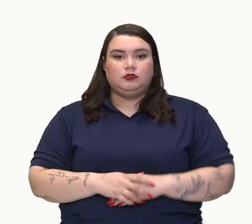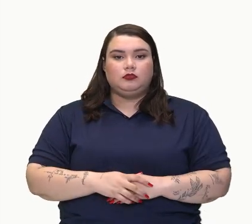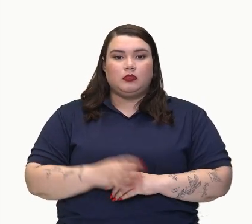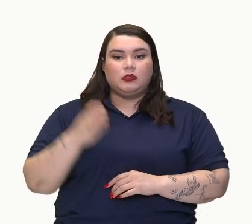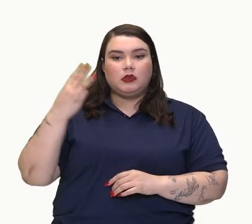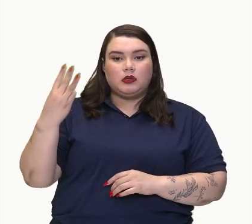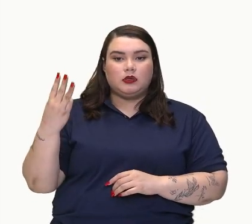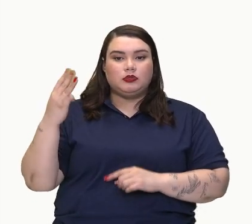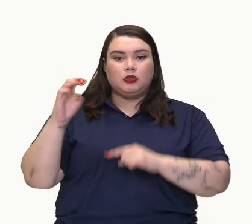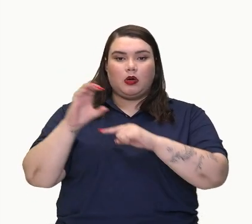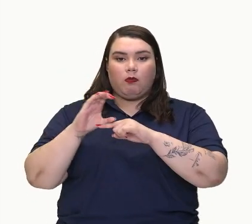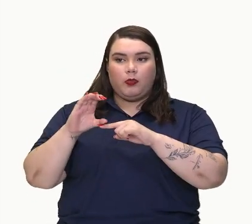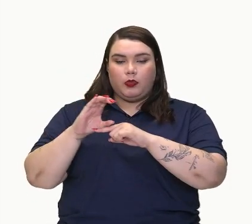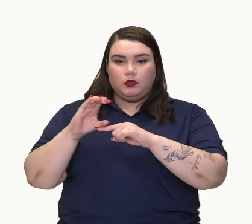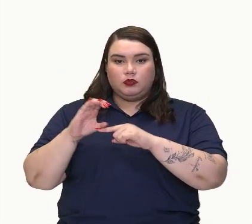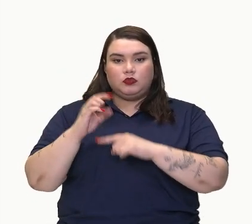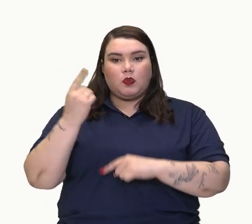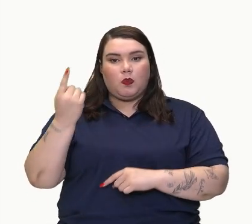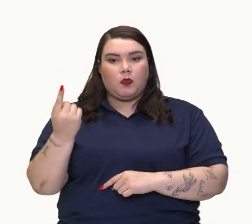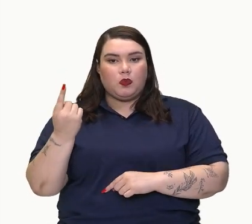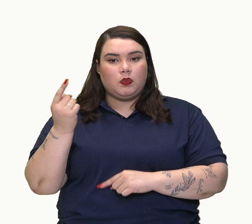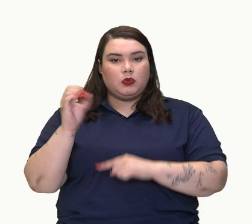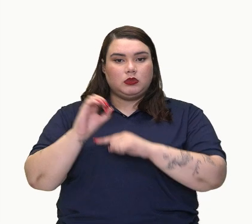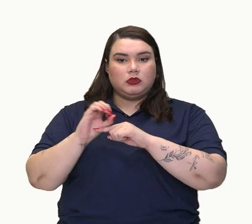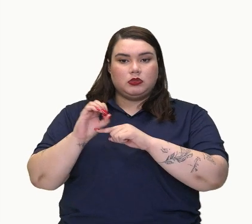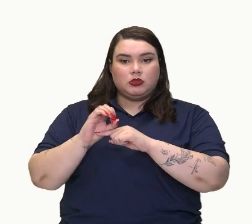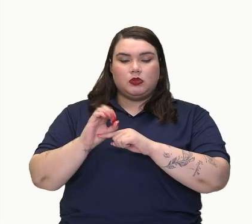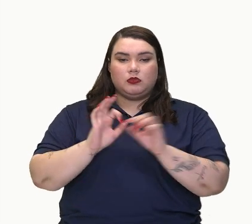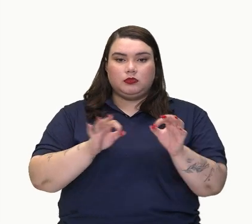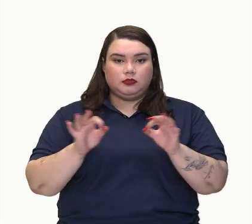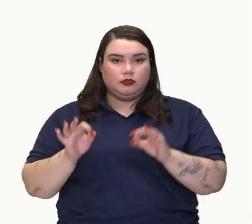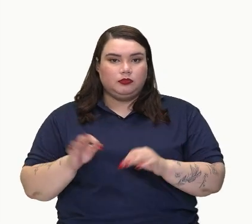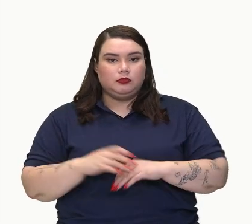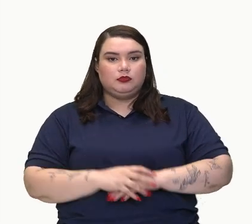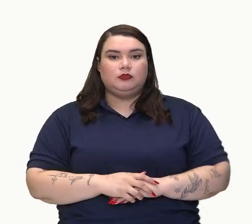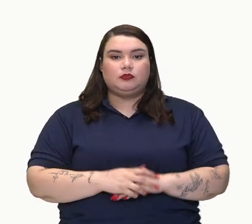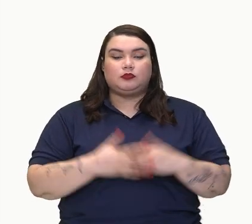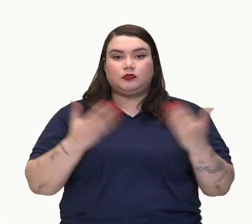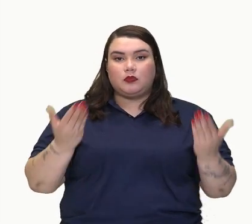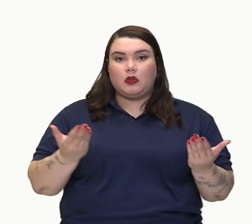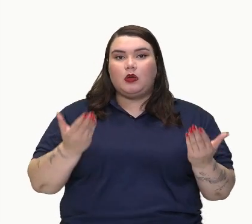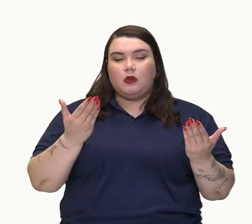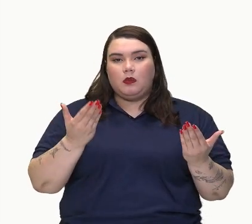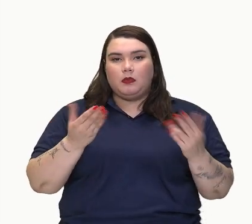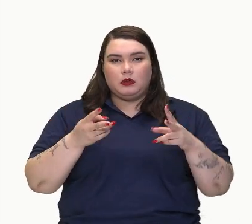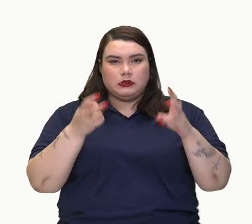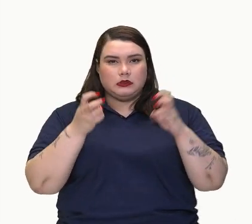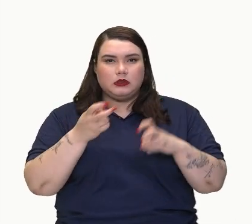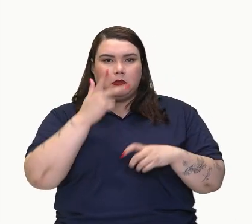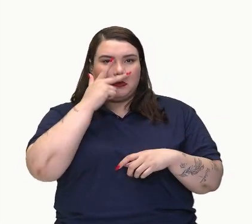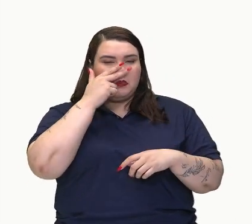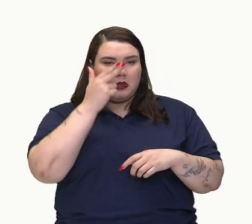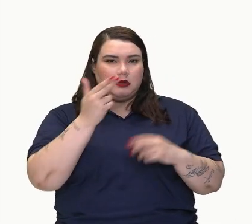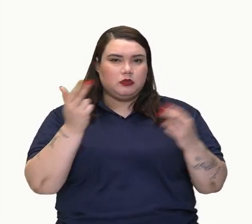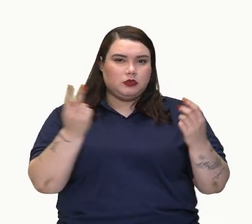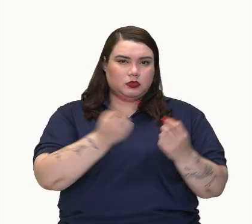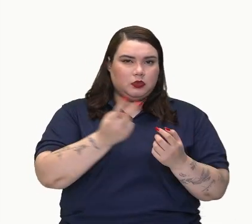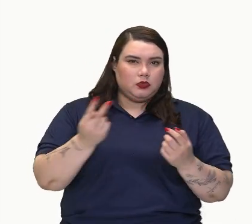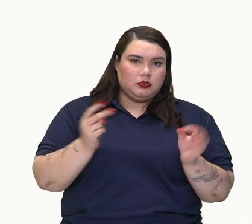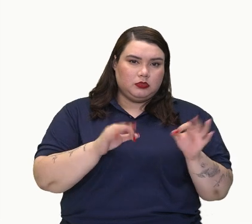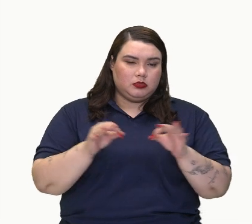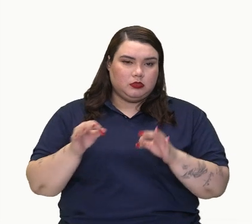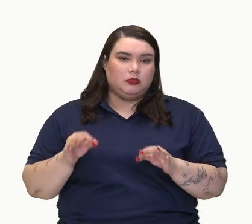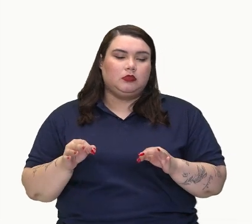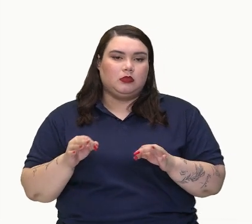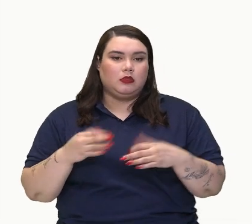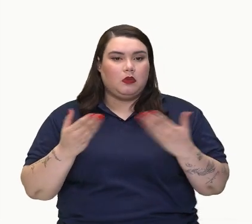2, 3 carbonos e 1 oxigênio, tá? Então é muito importante você entender isso.